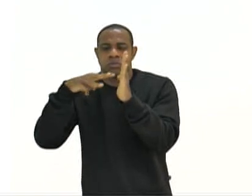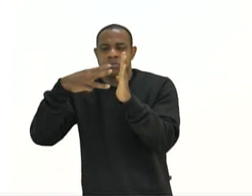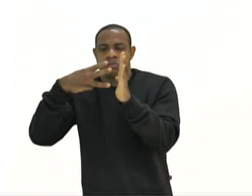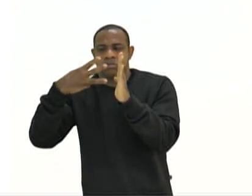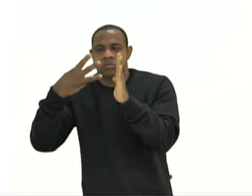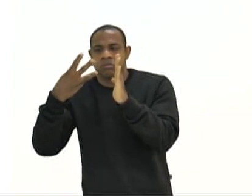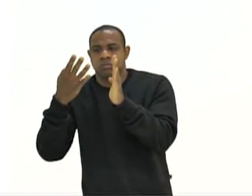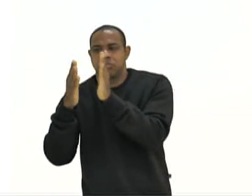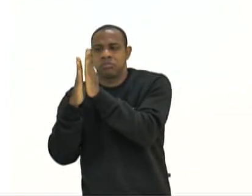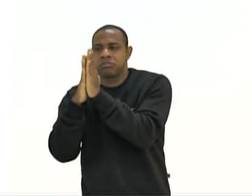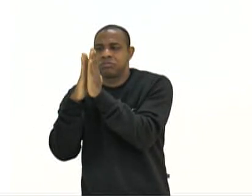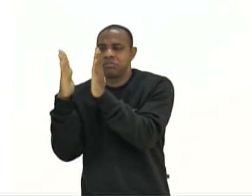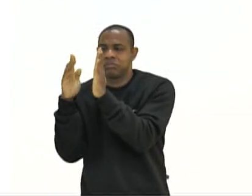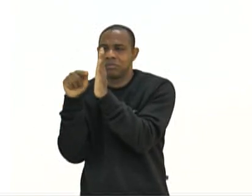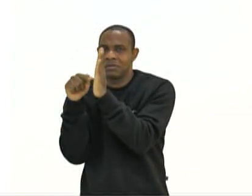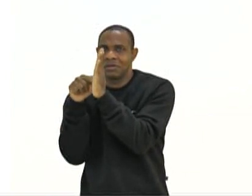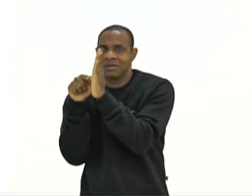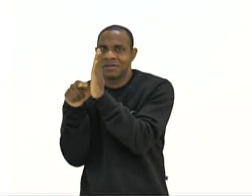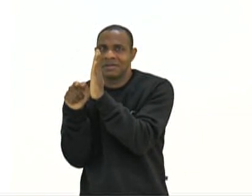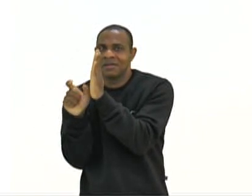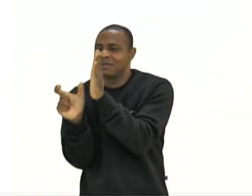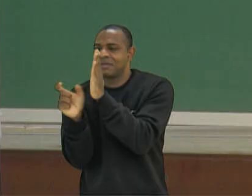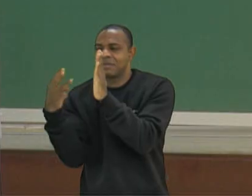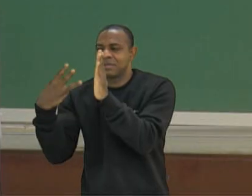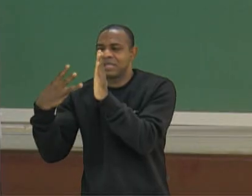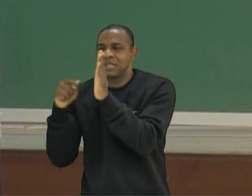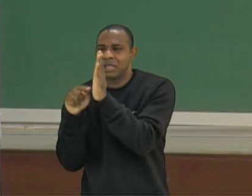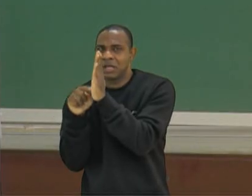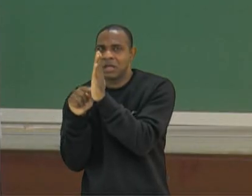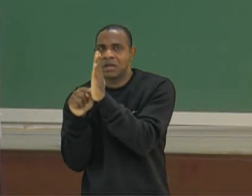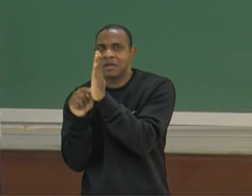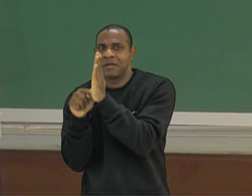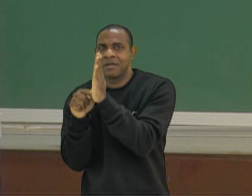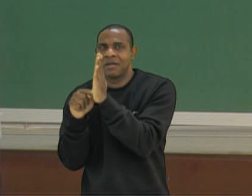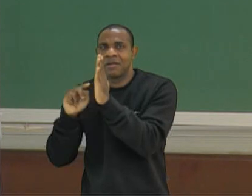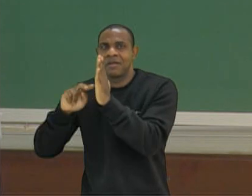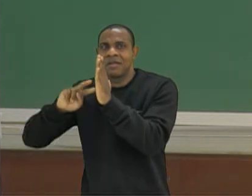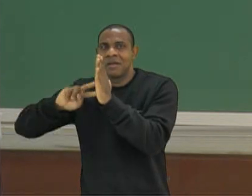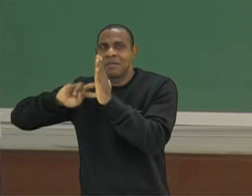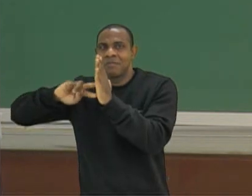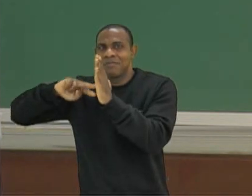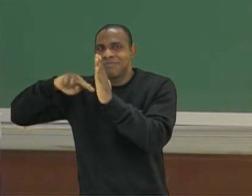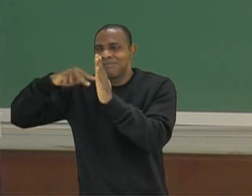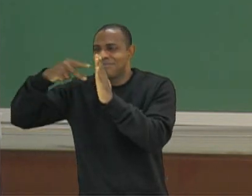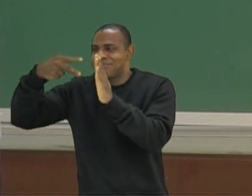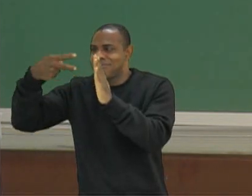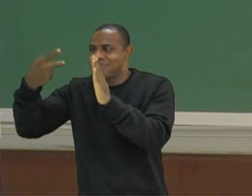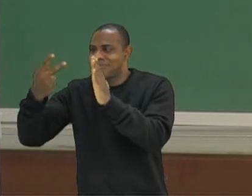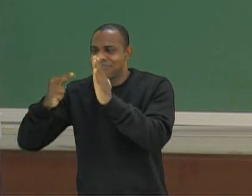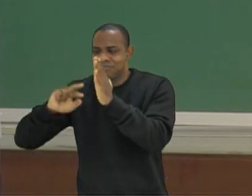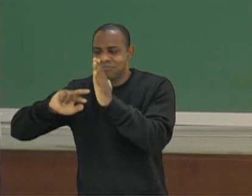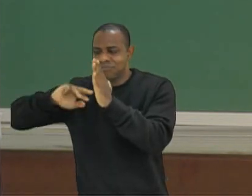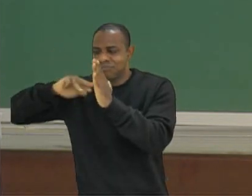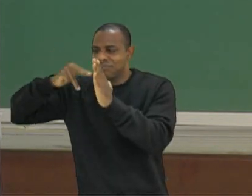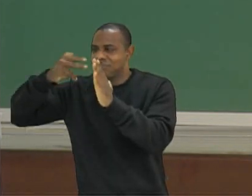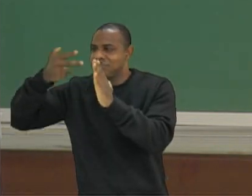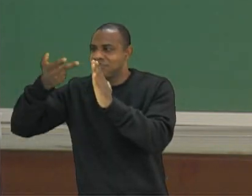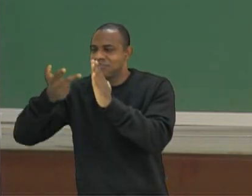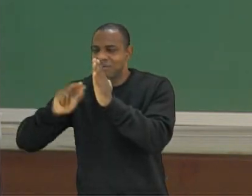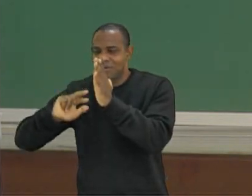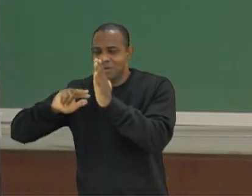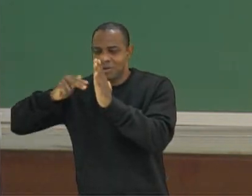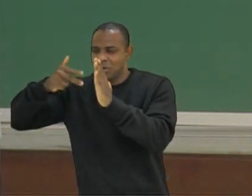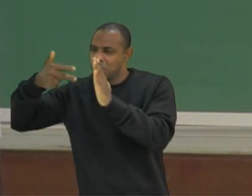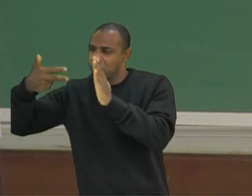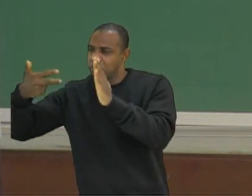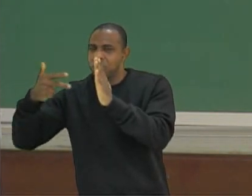apenas duas fendas, dois orifícios. Avançando por elas, percebam que você vai ter uma discriminação aqui que seja um pouco